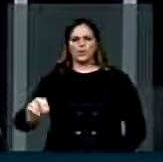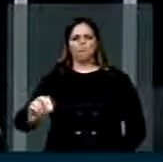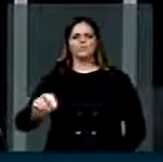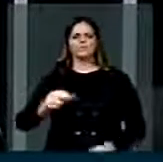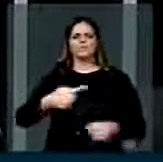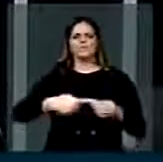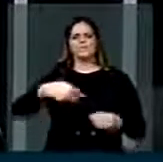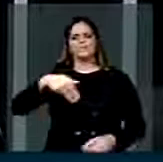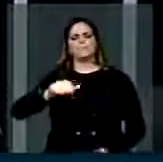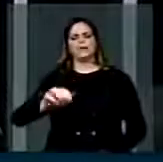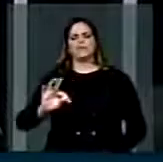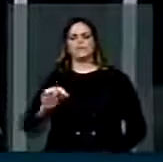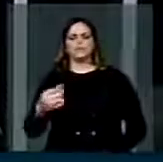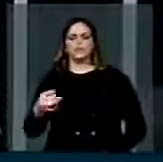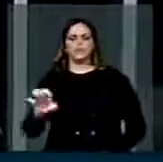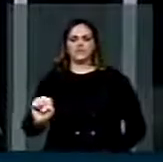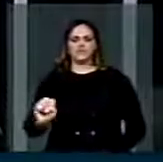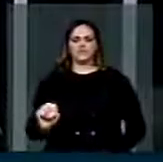Matões,